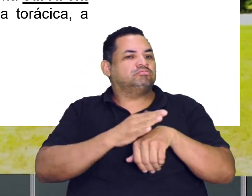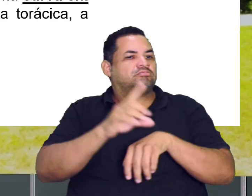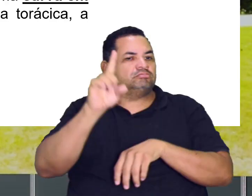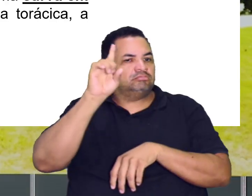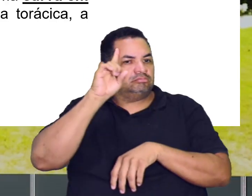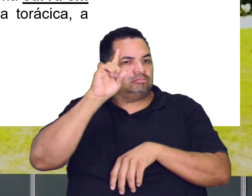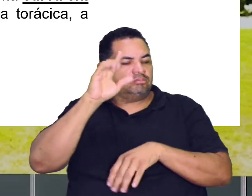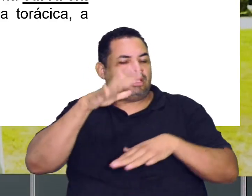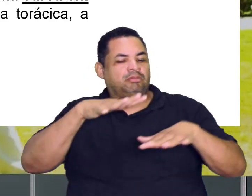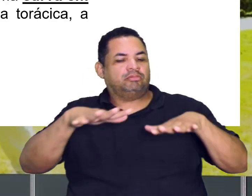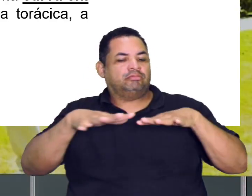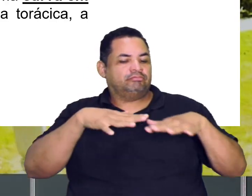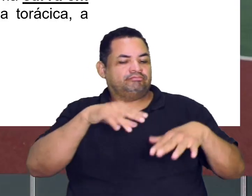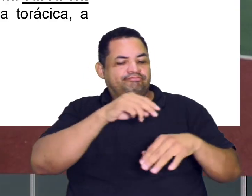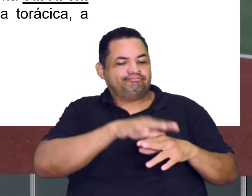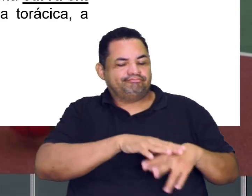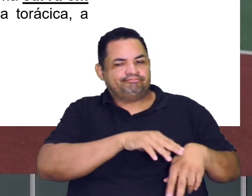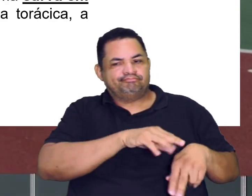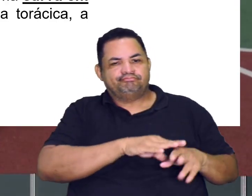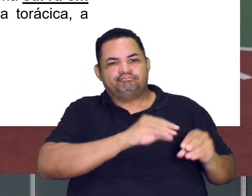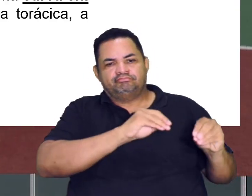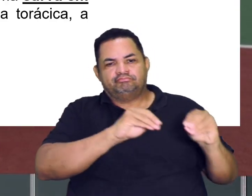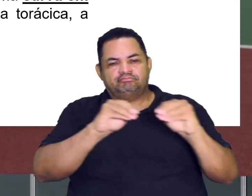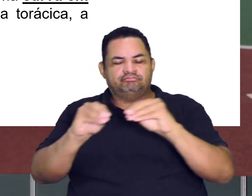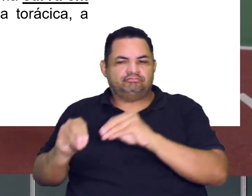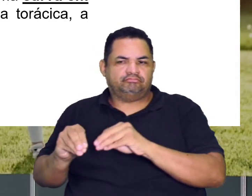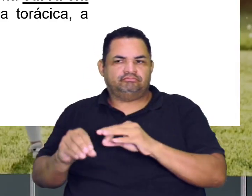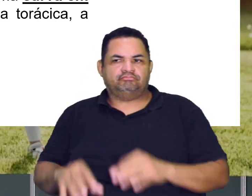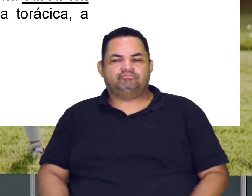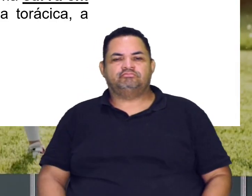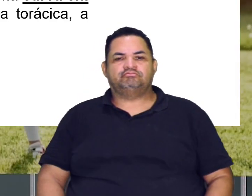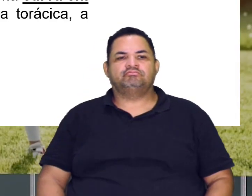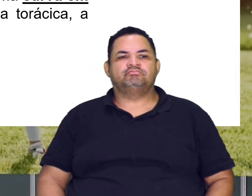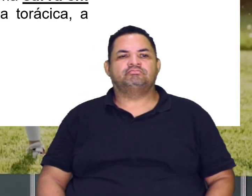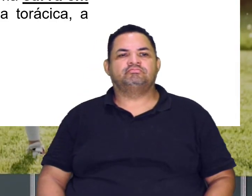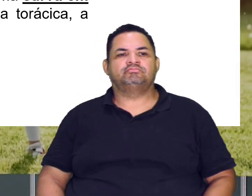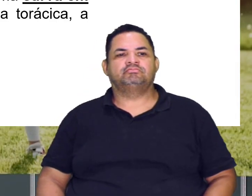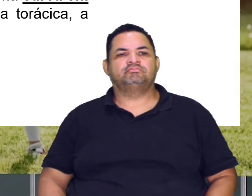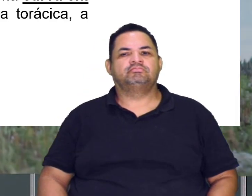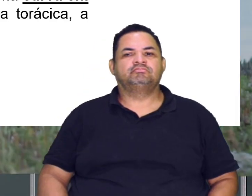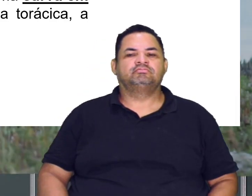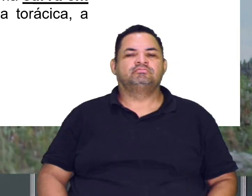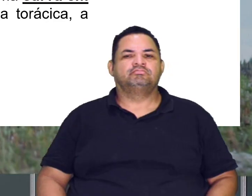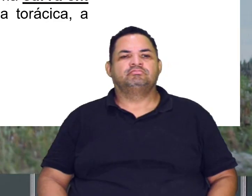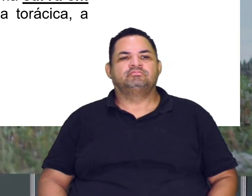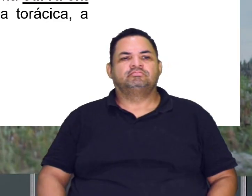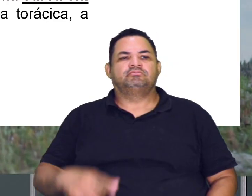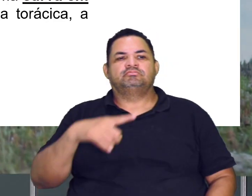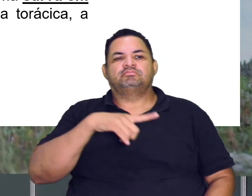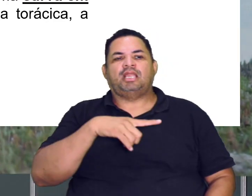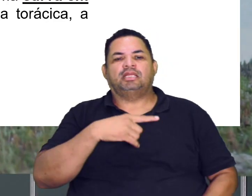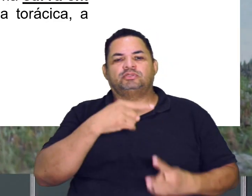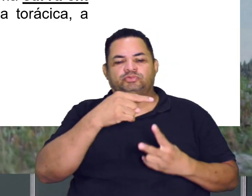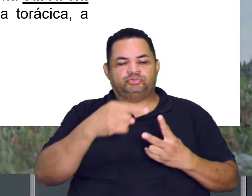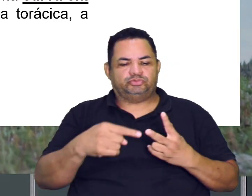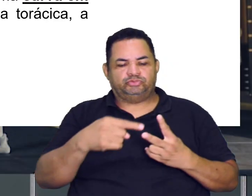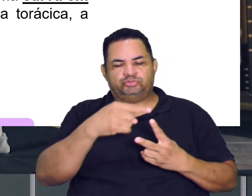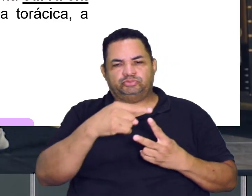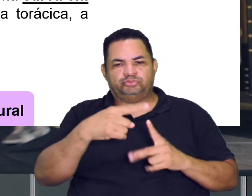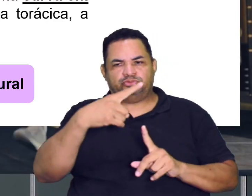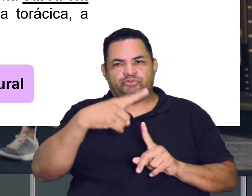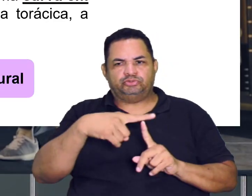práticas, me movimentar, tudo bem? Maravilha, então. E aí existem dois tipos